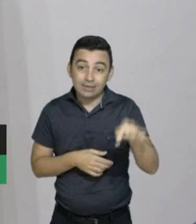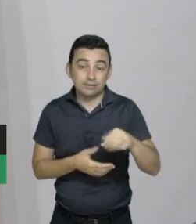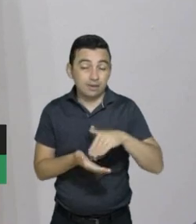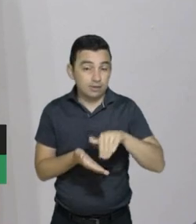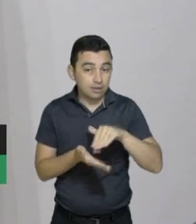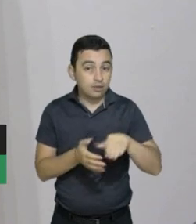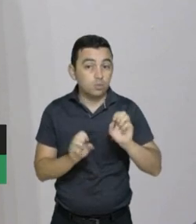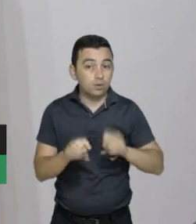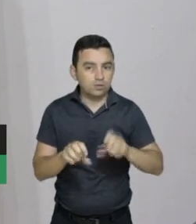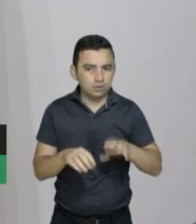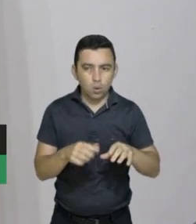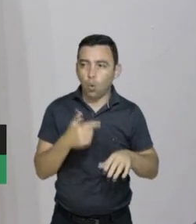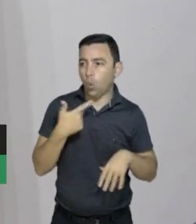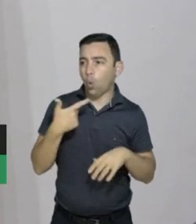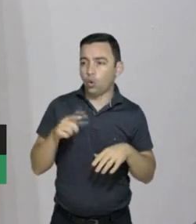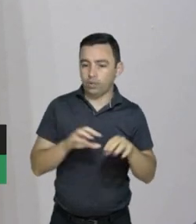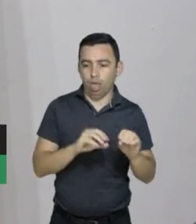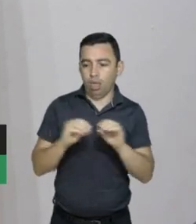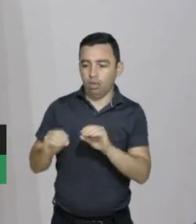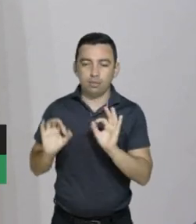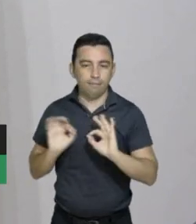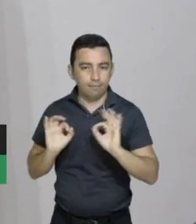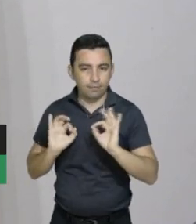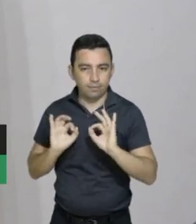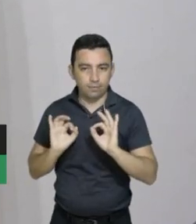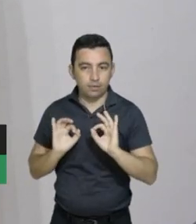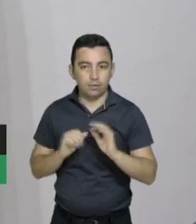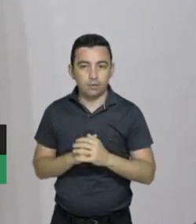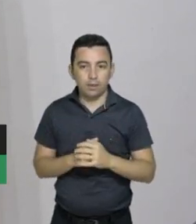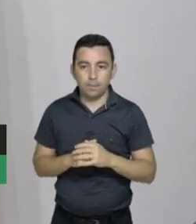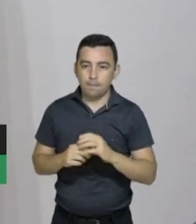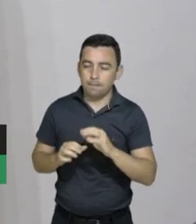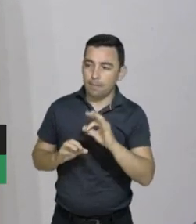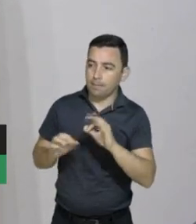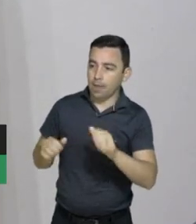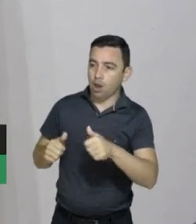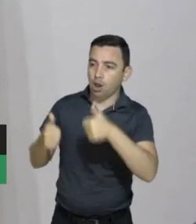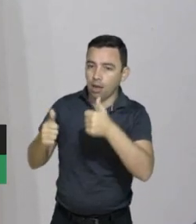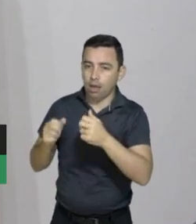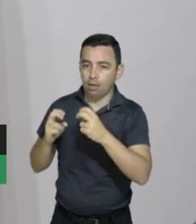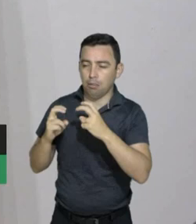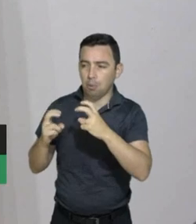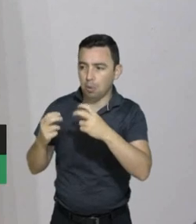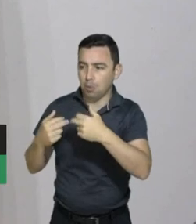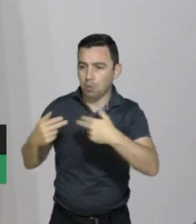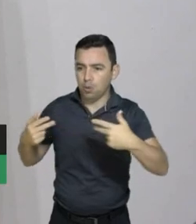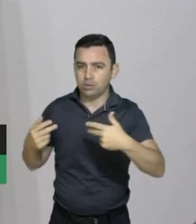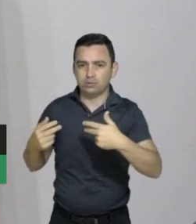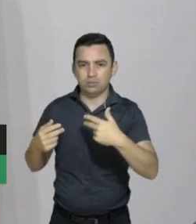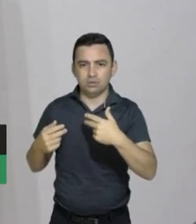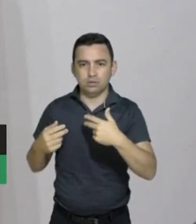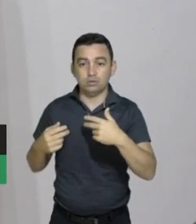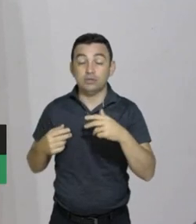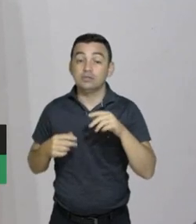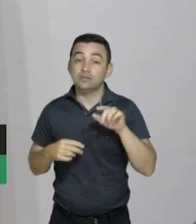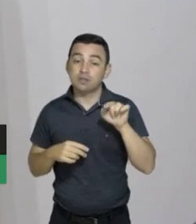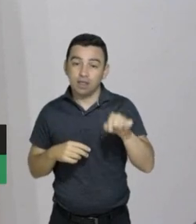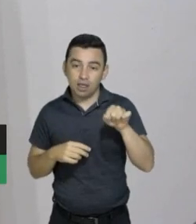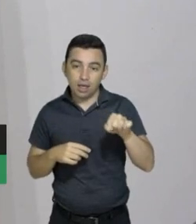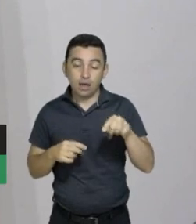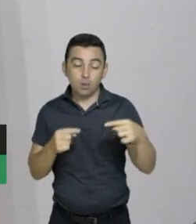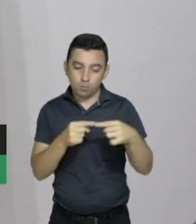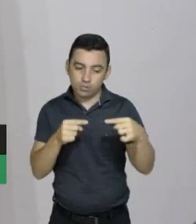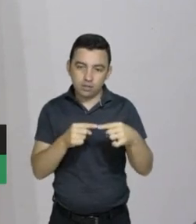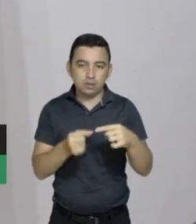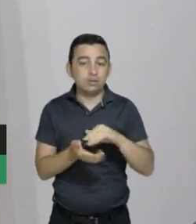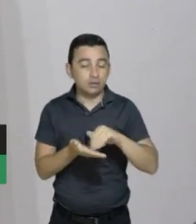estarão em outras secretarias ampliando melhorando a questão do transporte merenda escolar Enfim tudo aquilo que envolve a